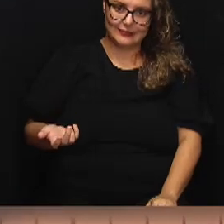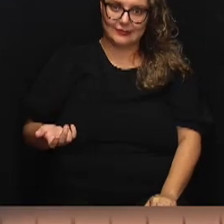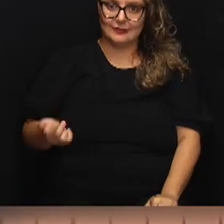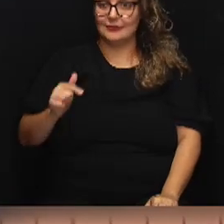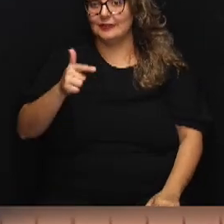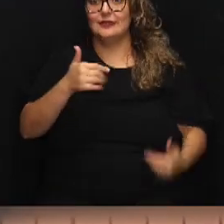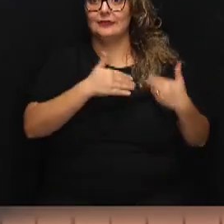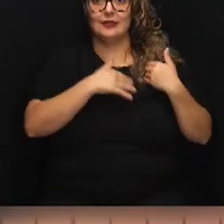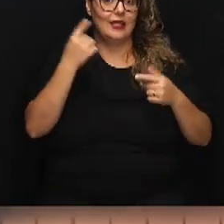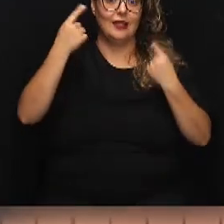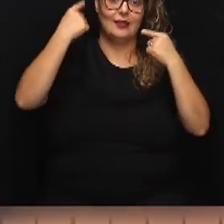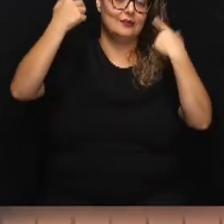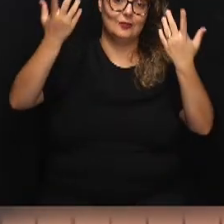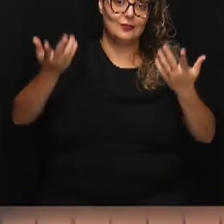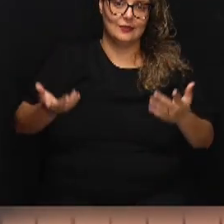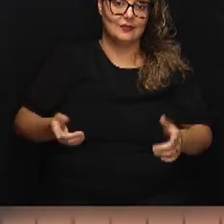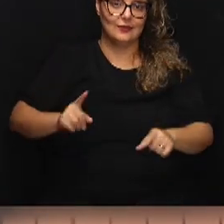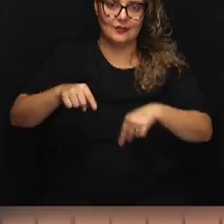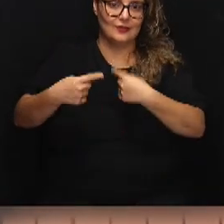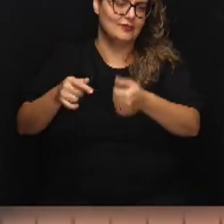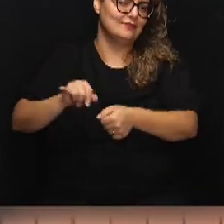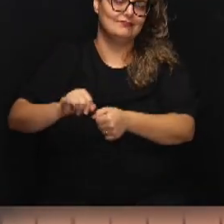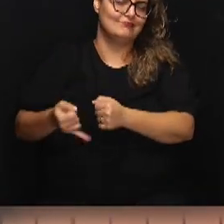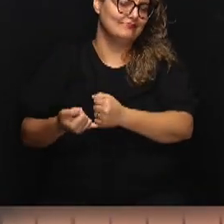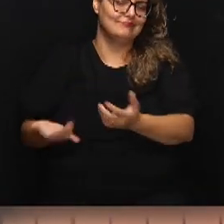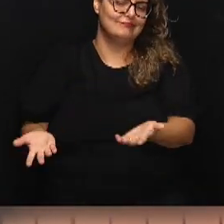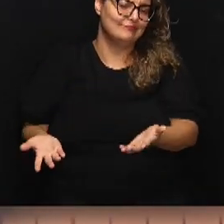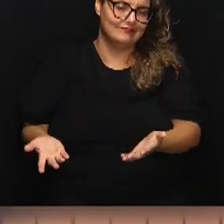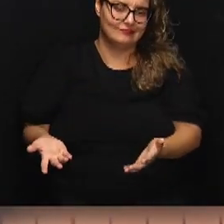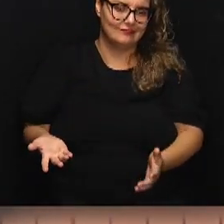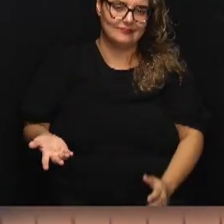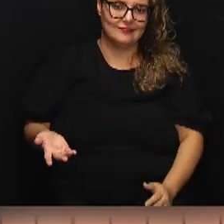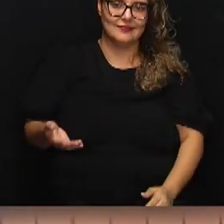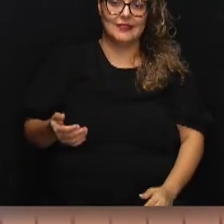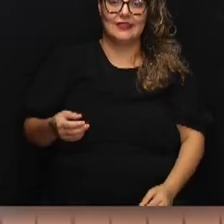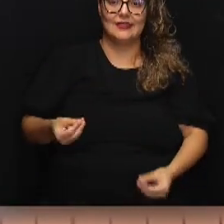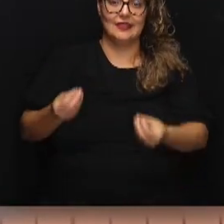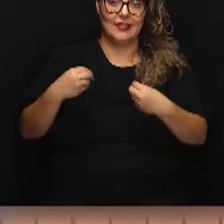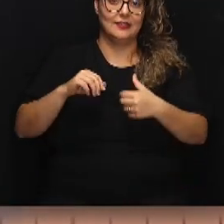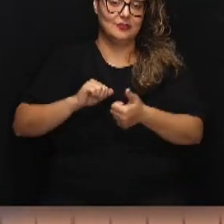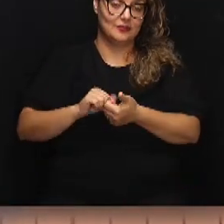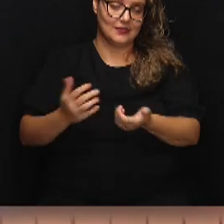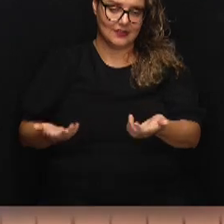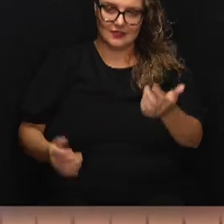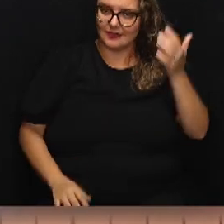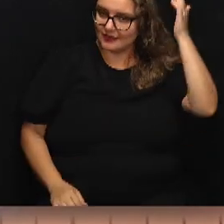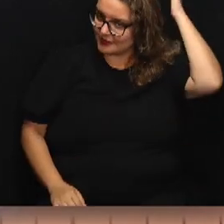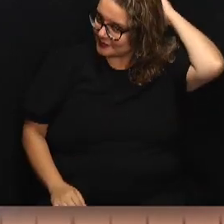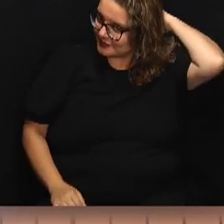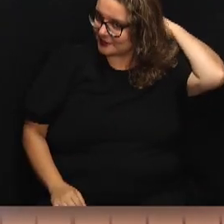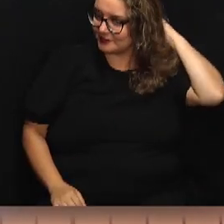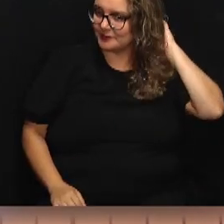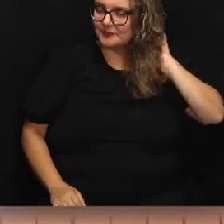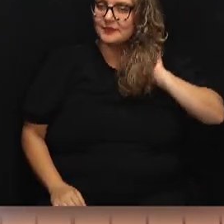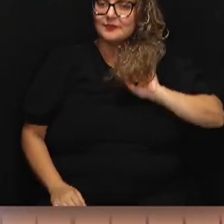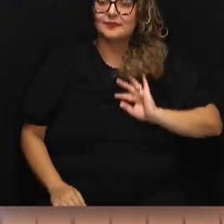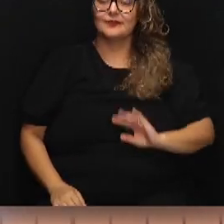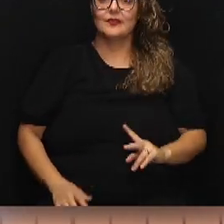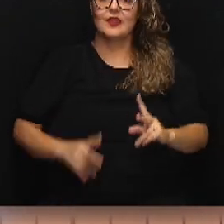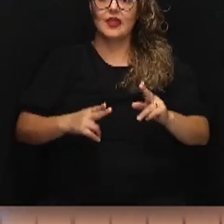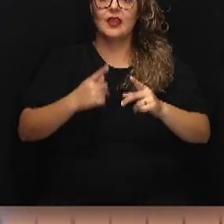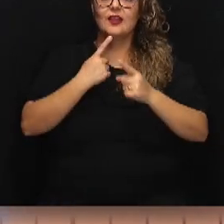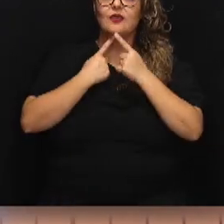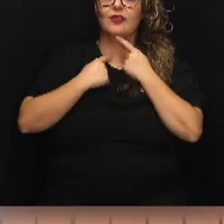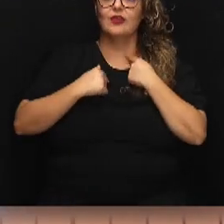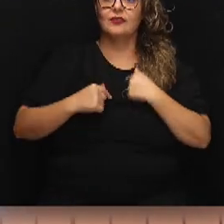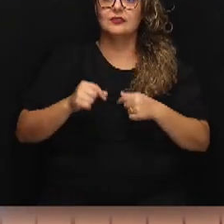irresponsável, maluca. Muitos adjetivos já nos qualificaram. É a mesma vontade